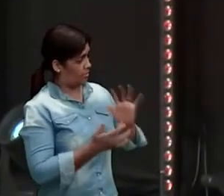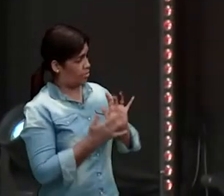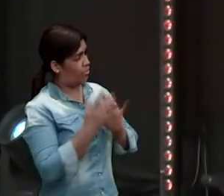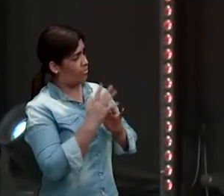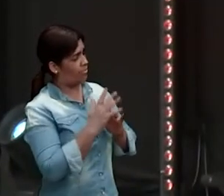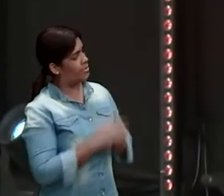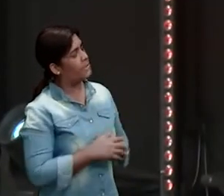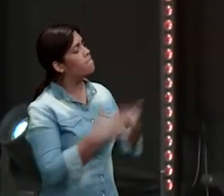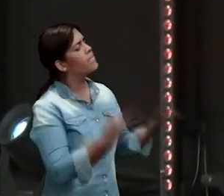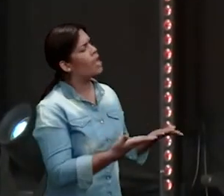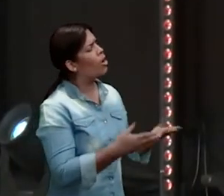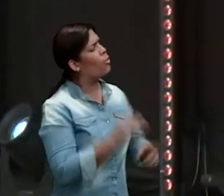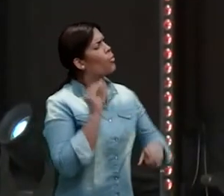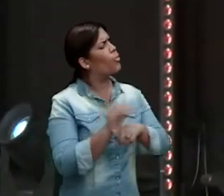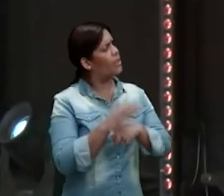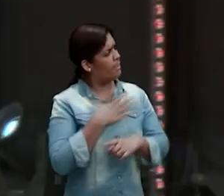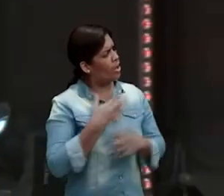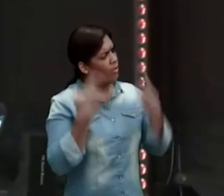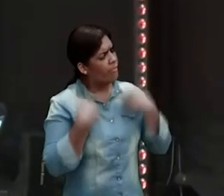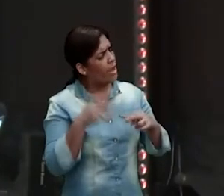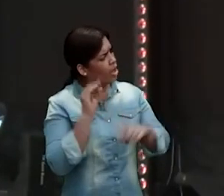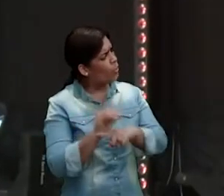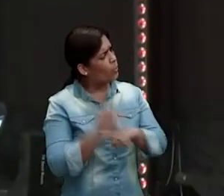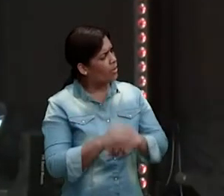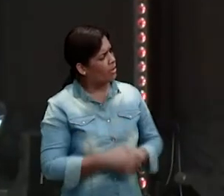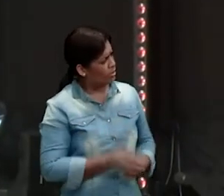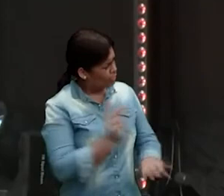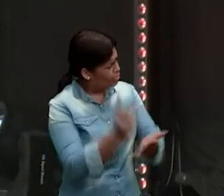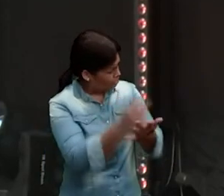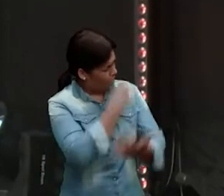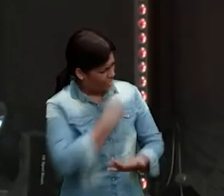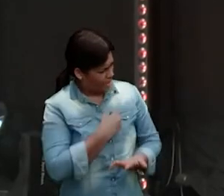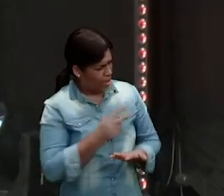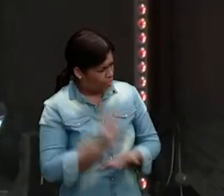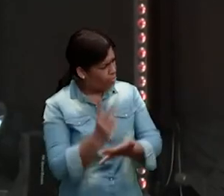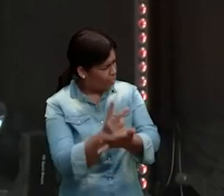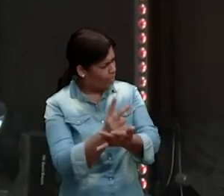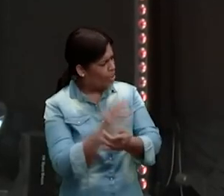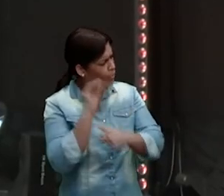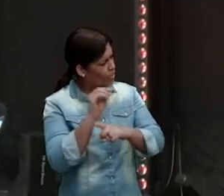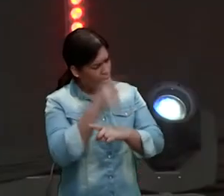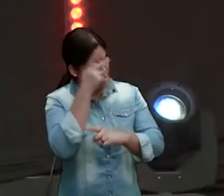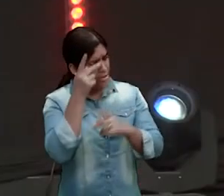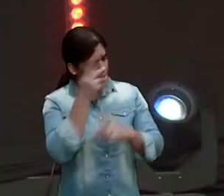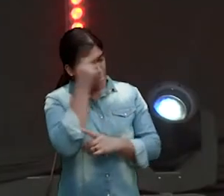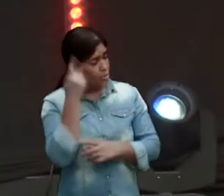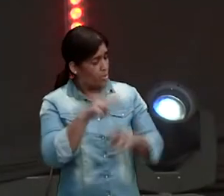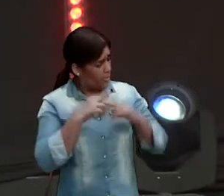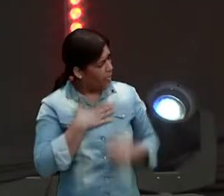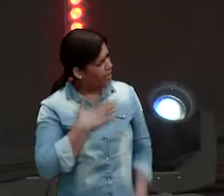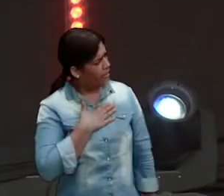então apascenta as minhas ovelhas ou seja continua Ministério cuida das pessoas e meu nome